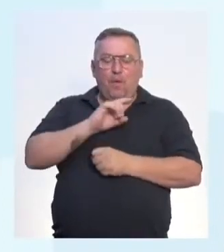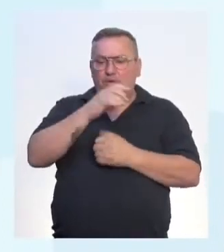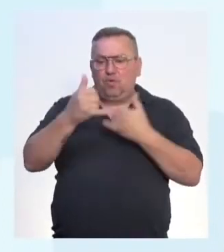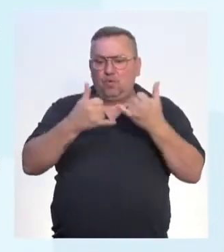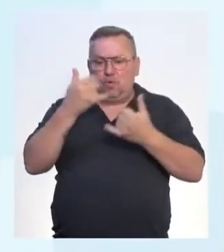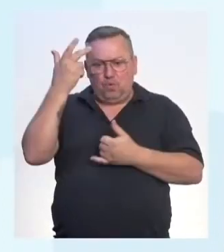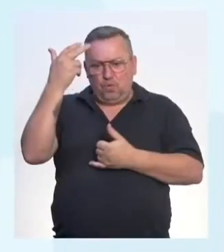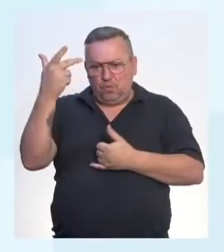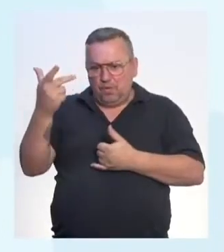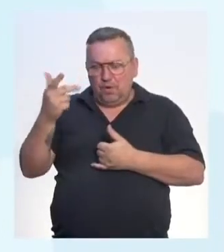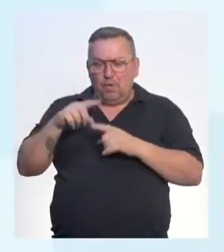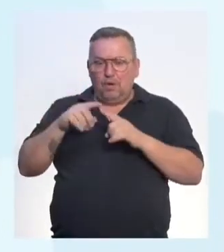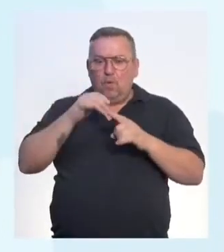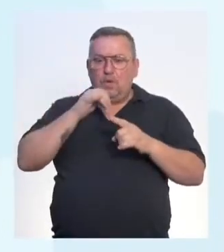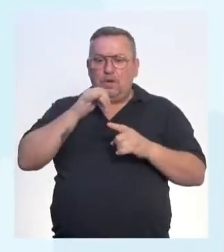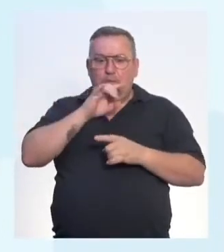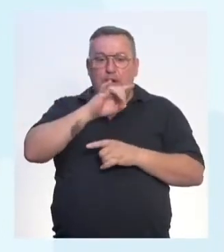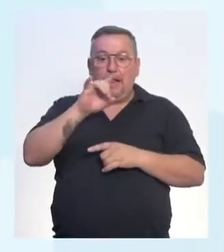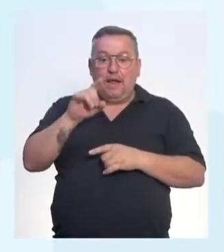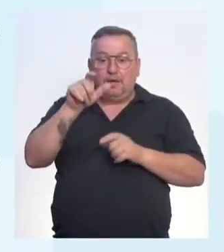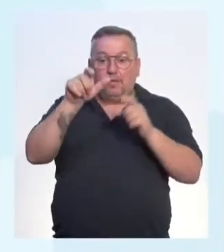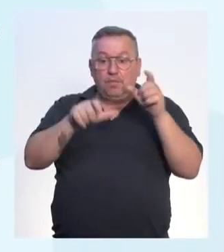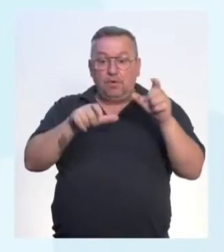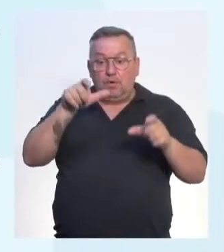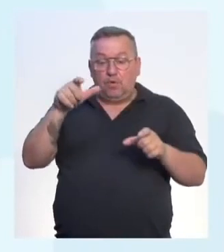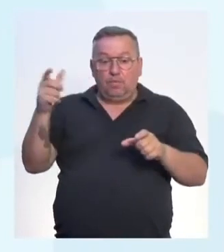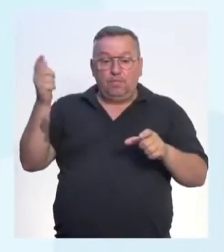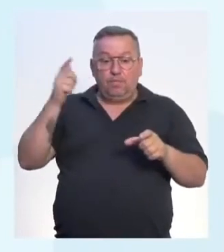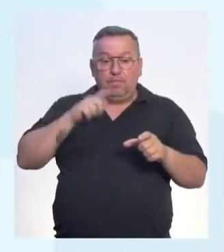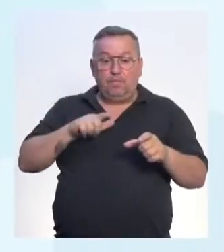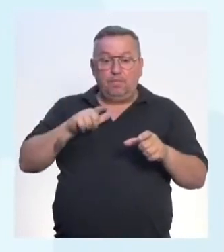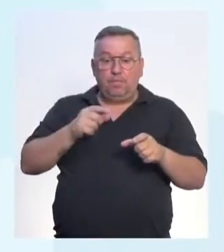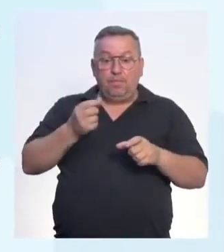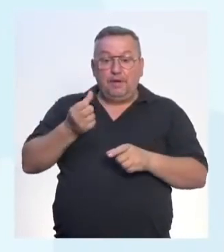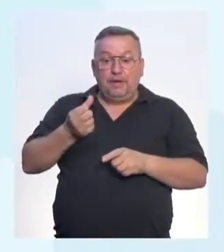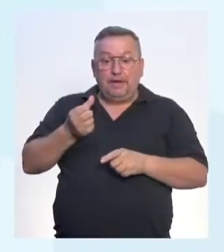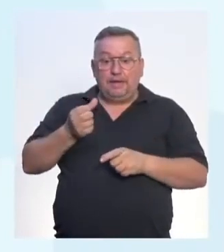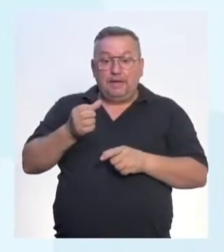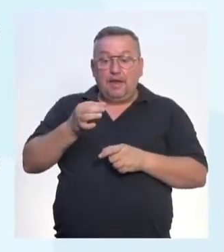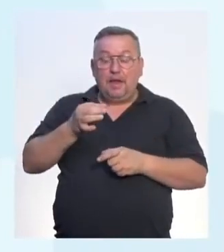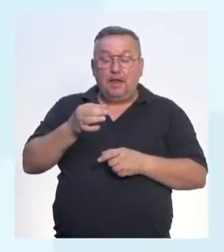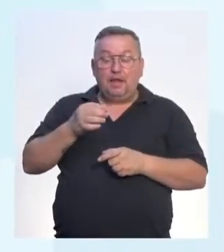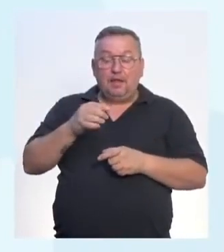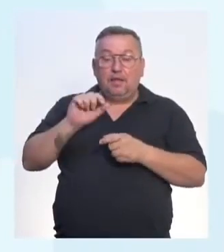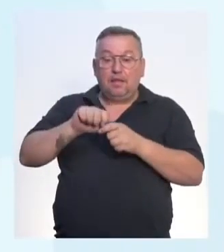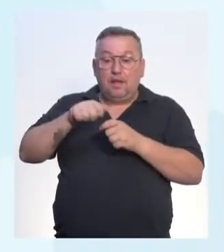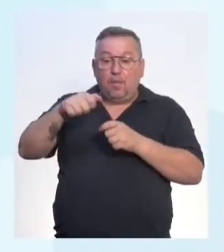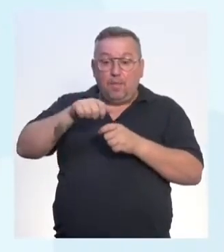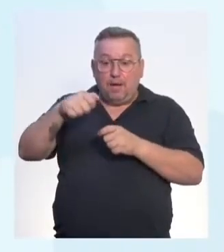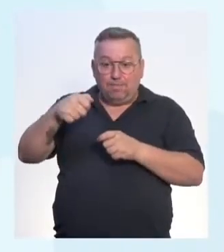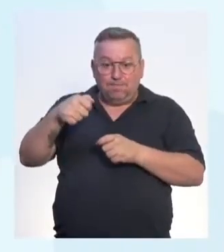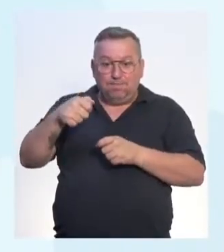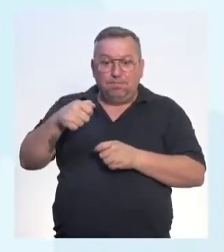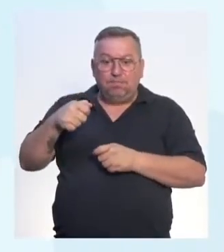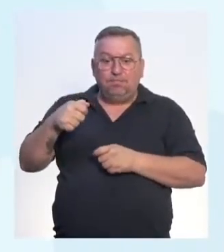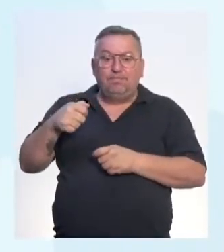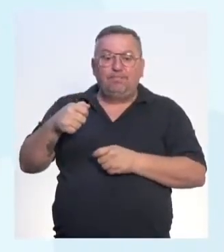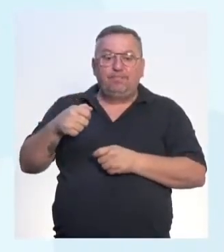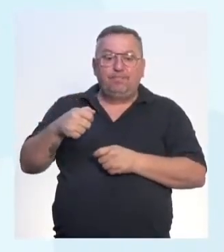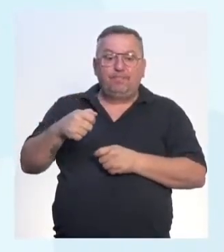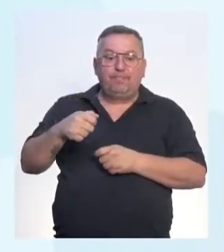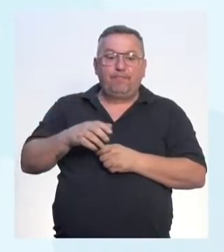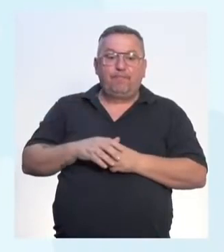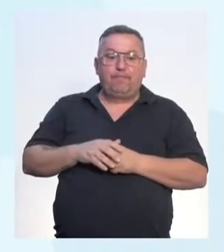maior número de pontos. Então, cada jogador receberá 6 tampinhas, né? E aí eu vou explicar para vocês que a gente usou